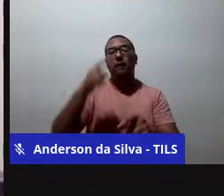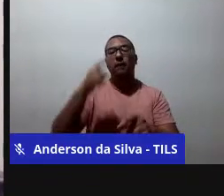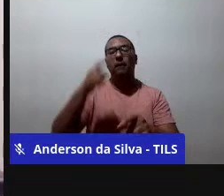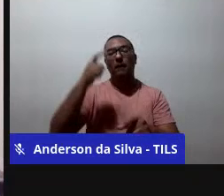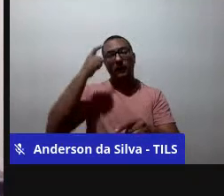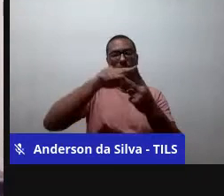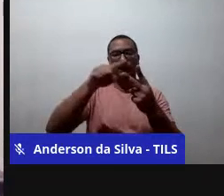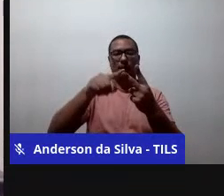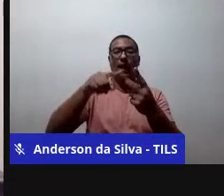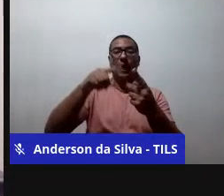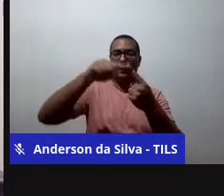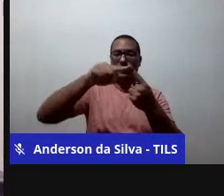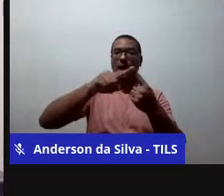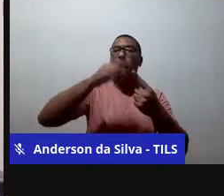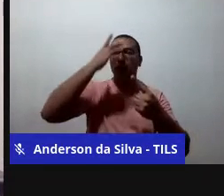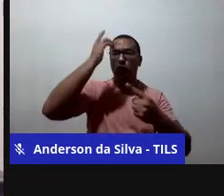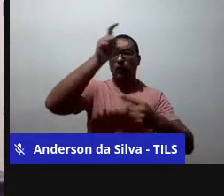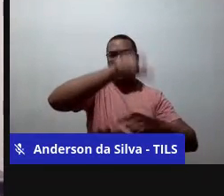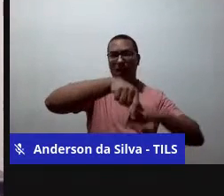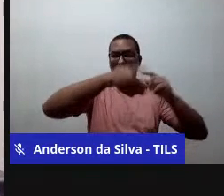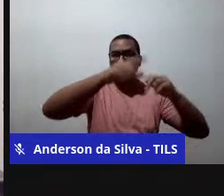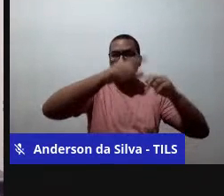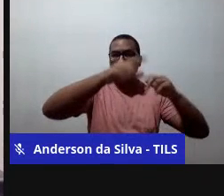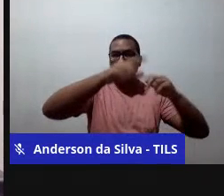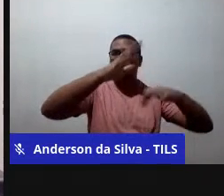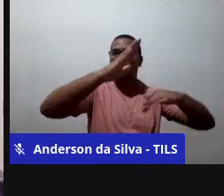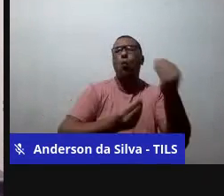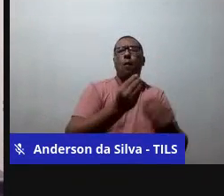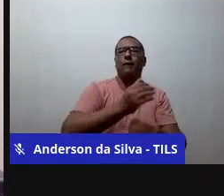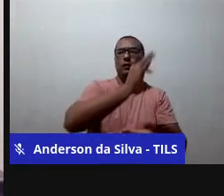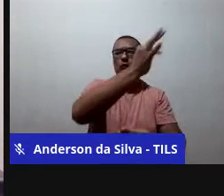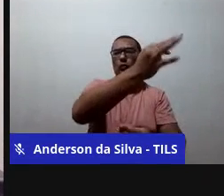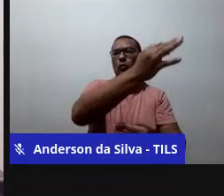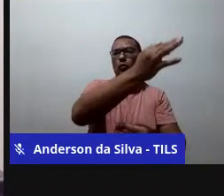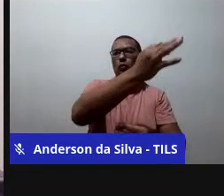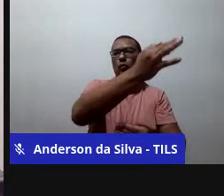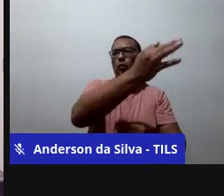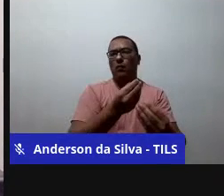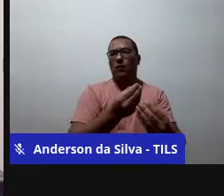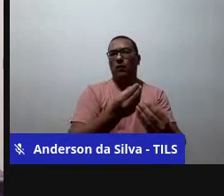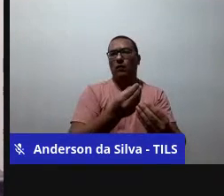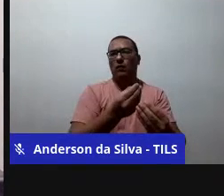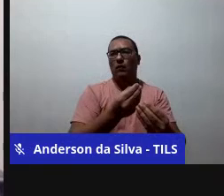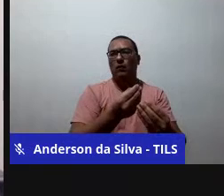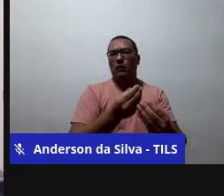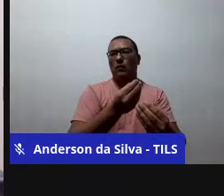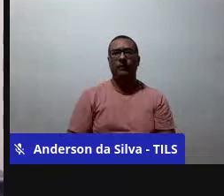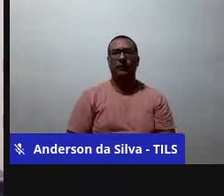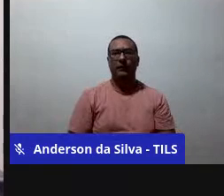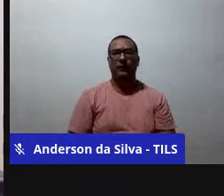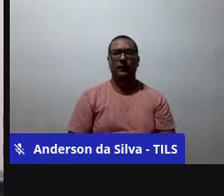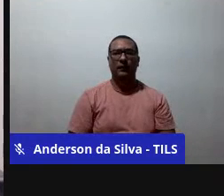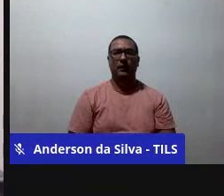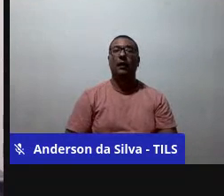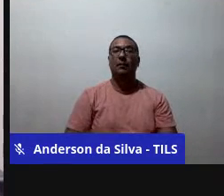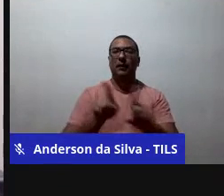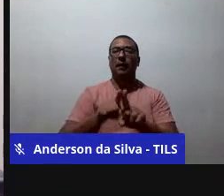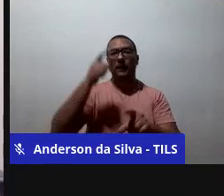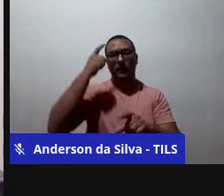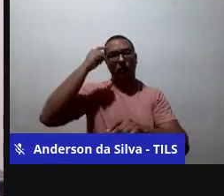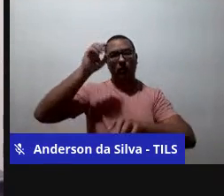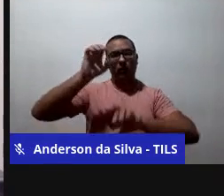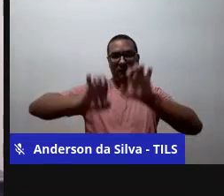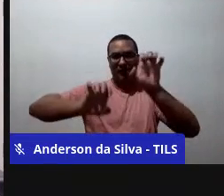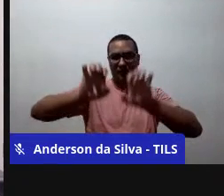são os profissionais que a gente vai precisar, e eu queria só destacar aqui que é muito bom ver num evento desse como